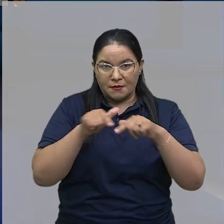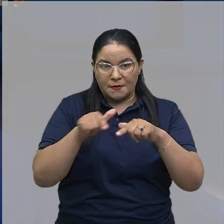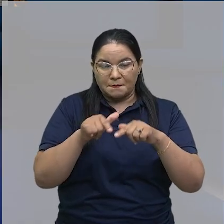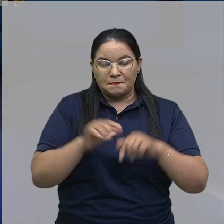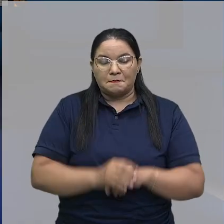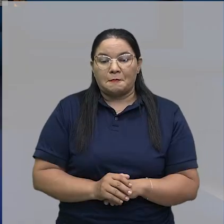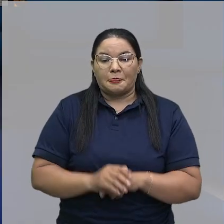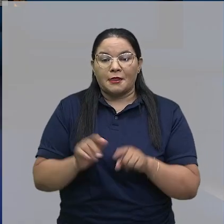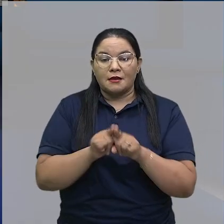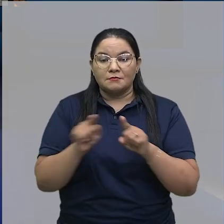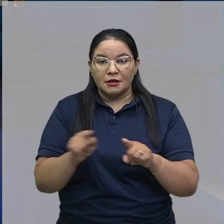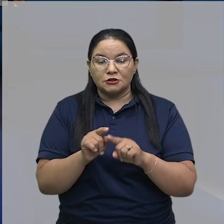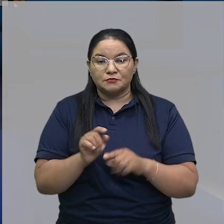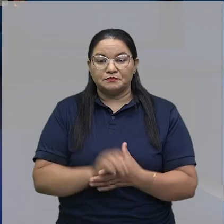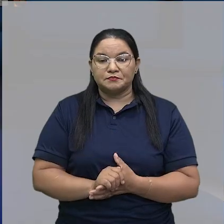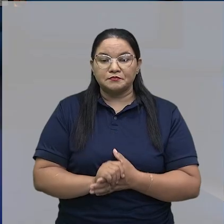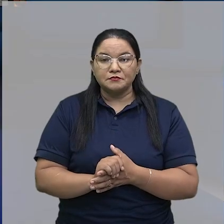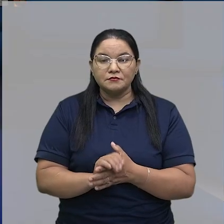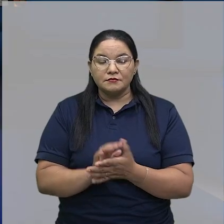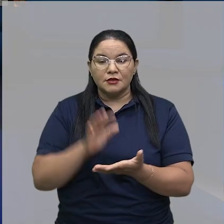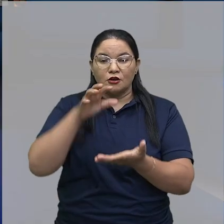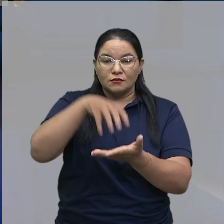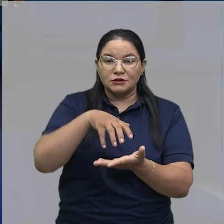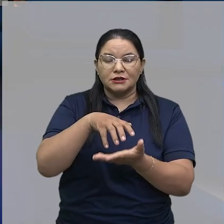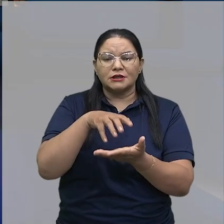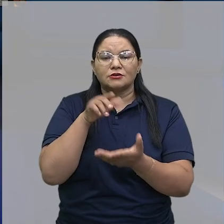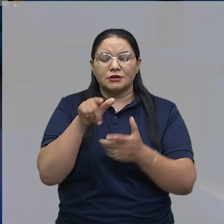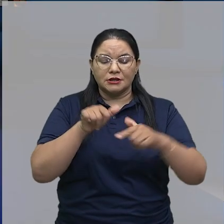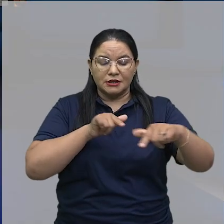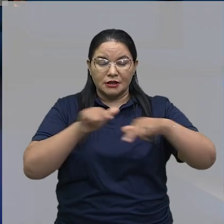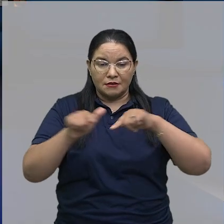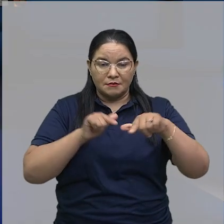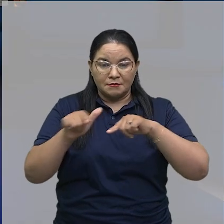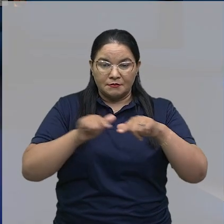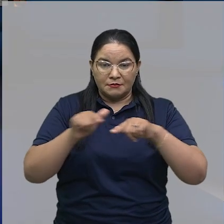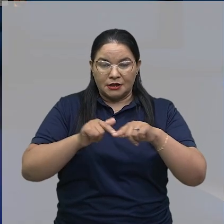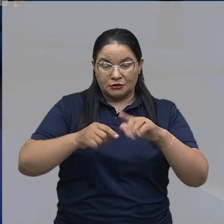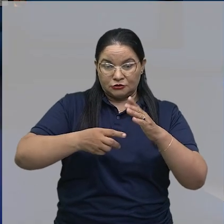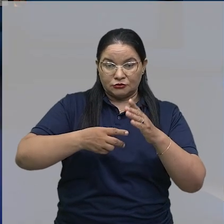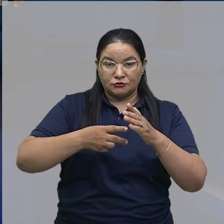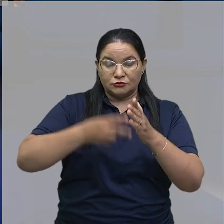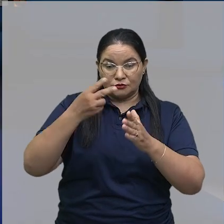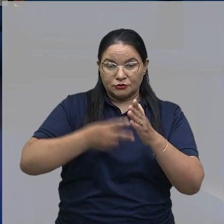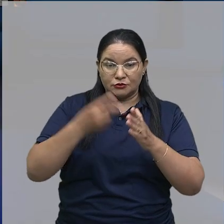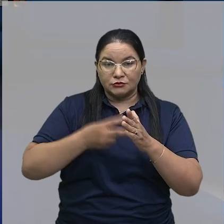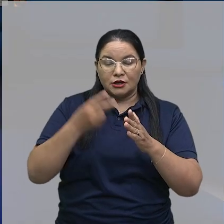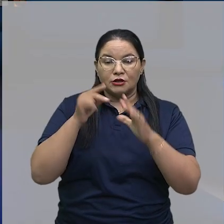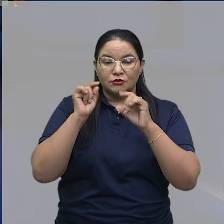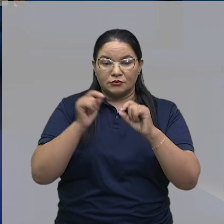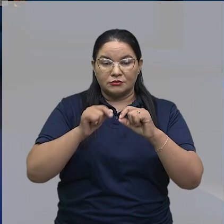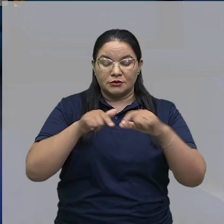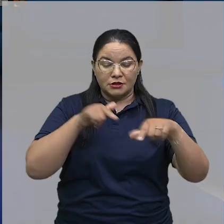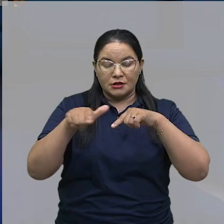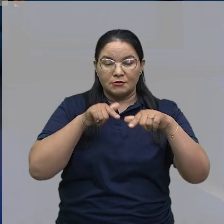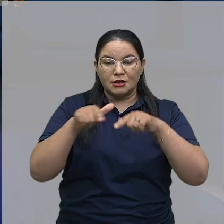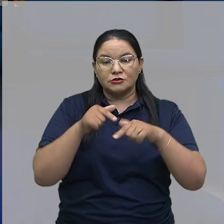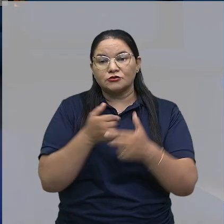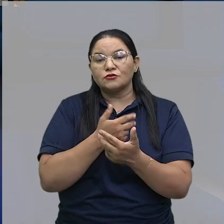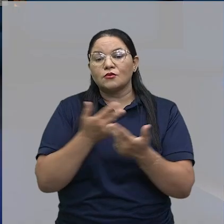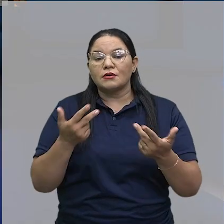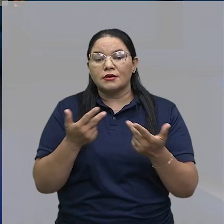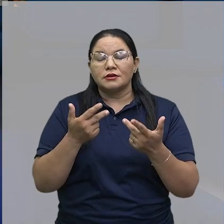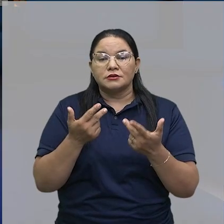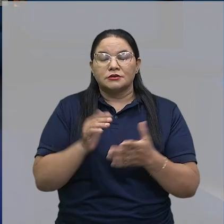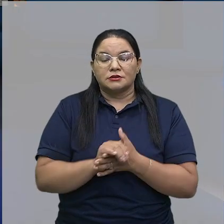tá? Concentra ali em áreas com se concentra, né, a atividade do setor secundário ou as atividades do